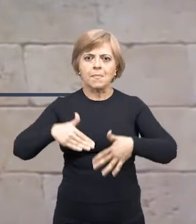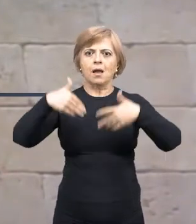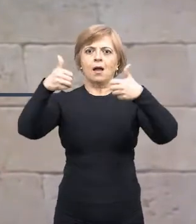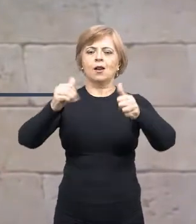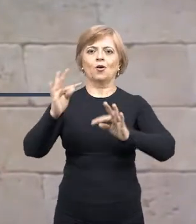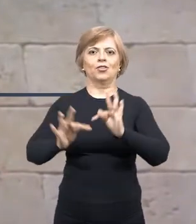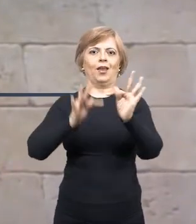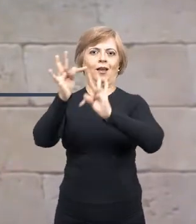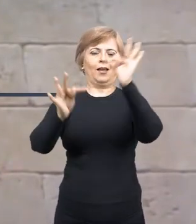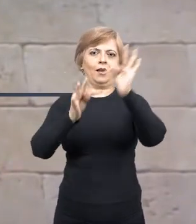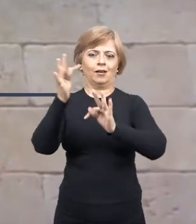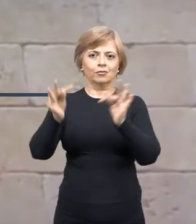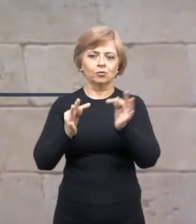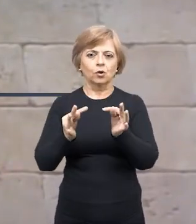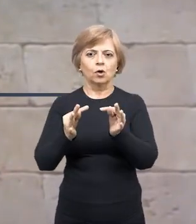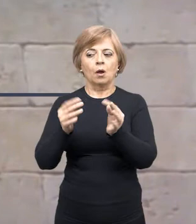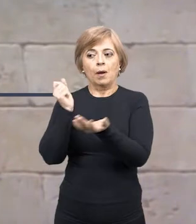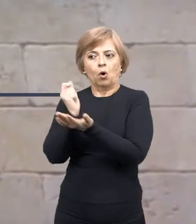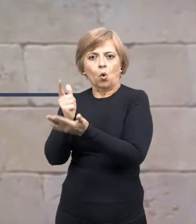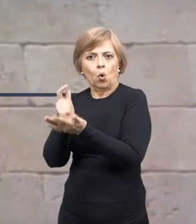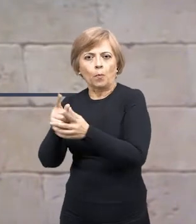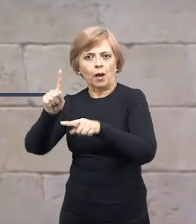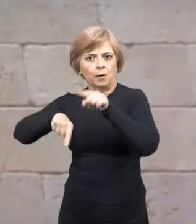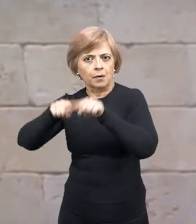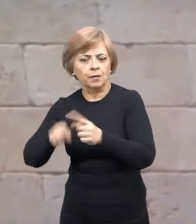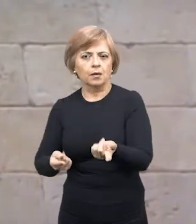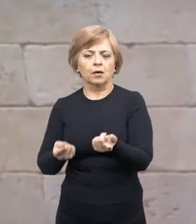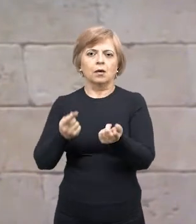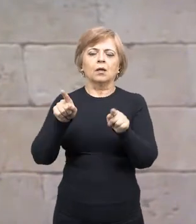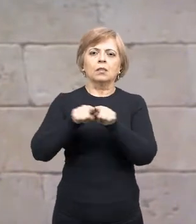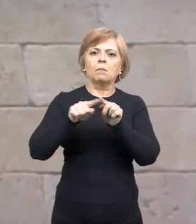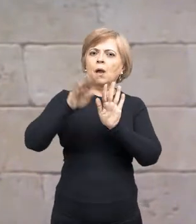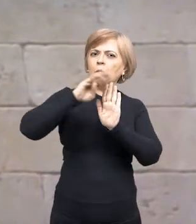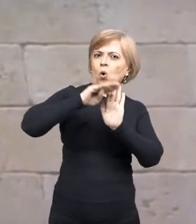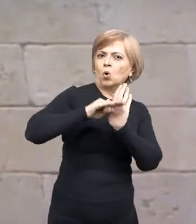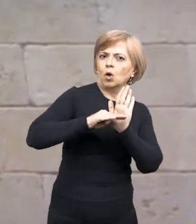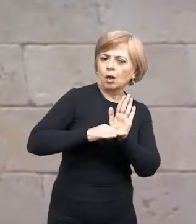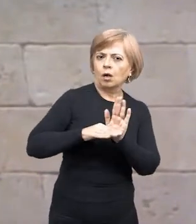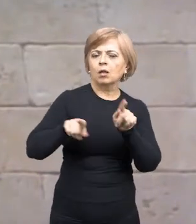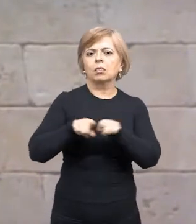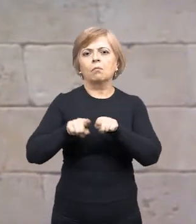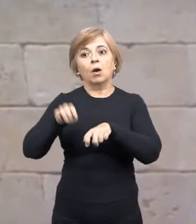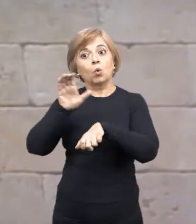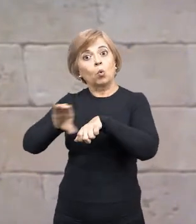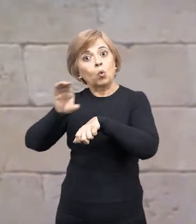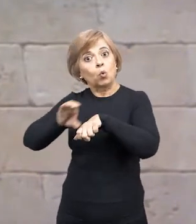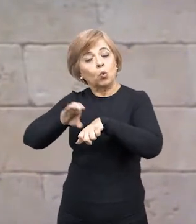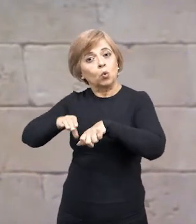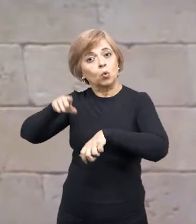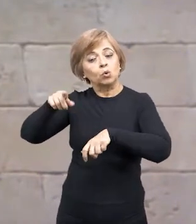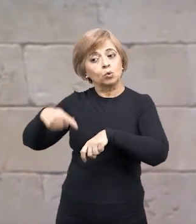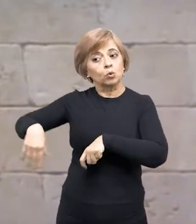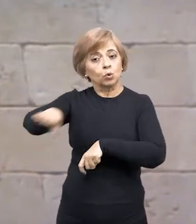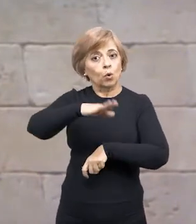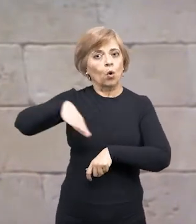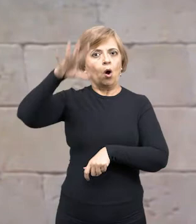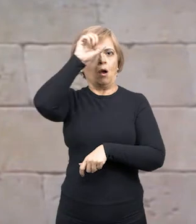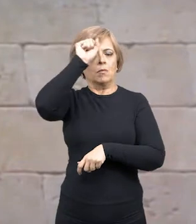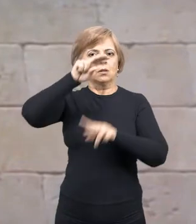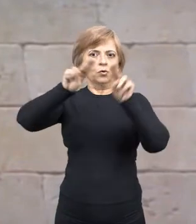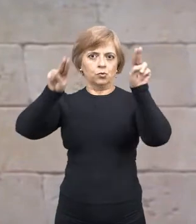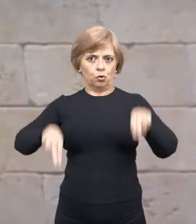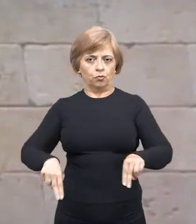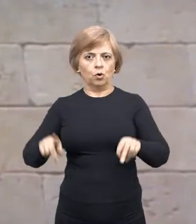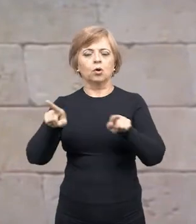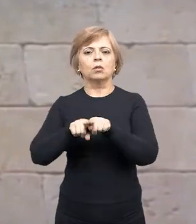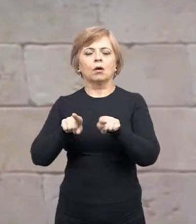na aquisição de equipamentos, de programas de computador, como também na capacitação de seu pessoal, tanto de servidores